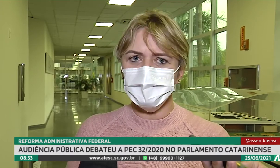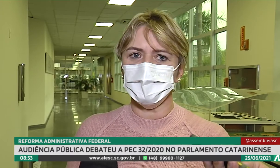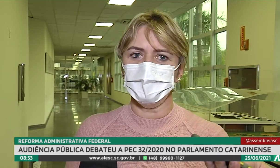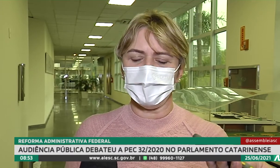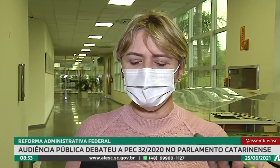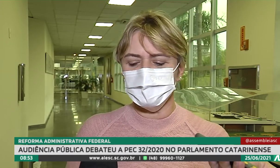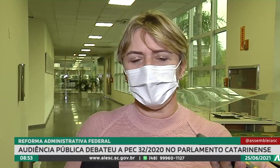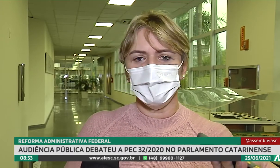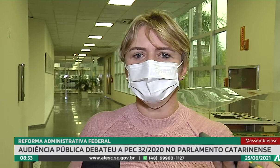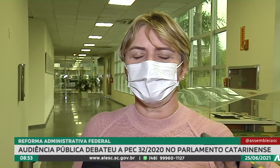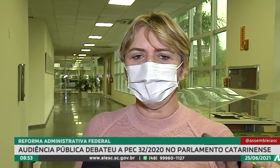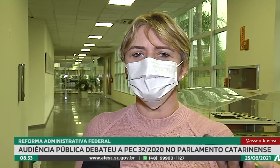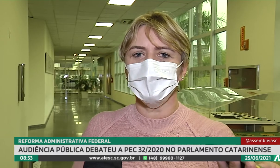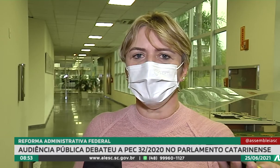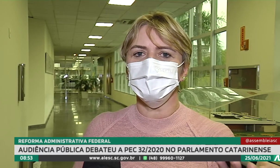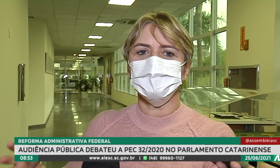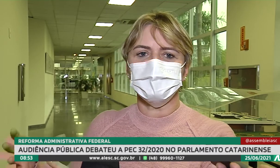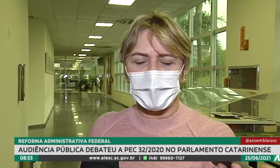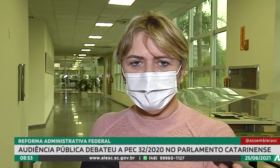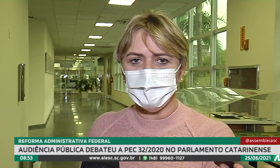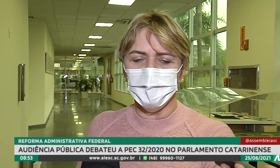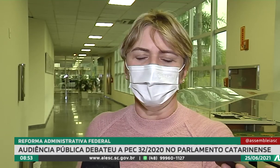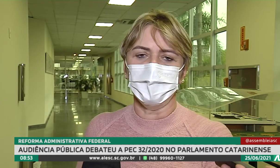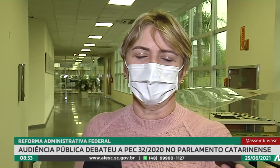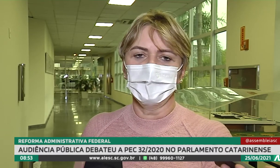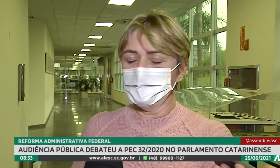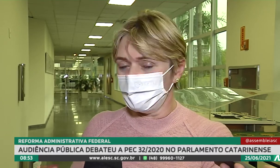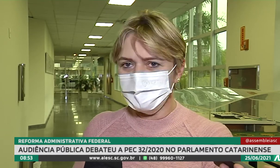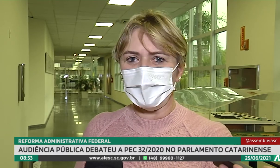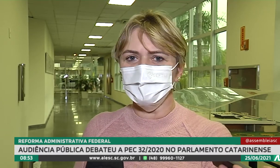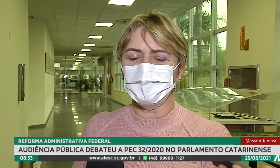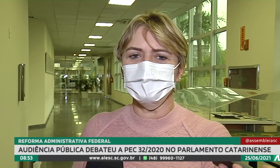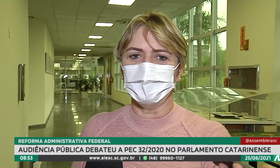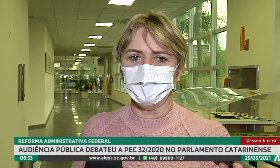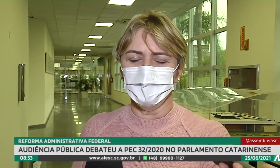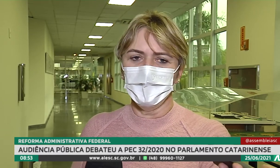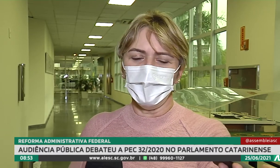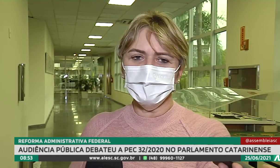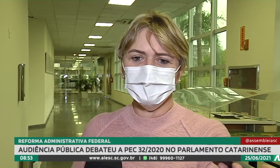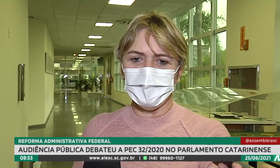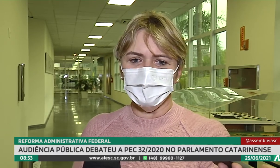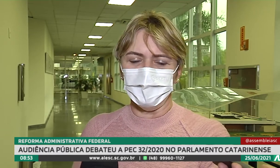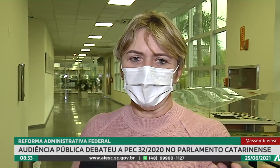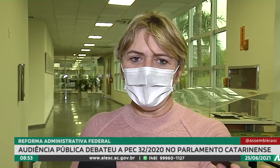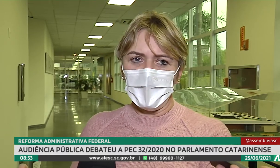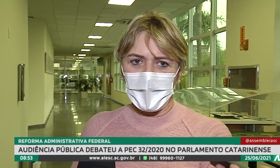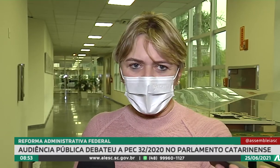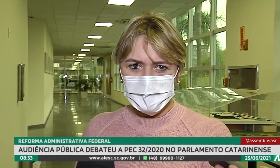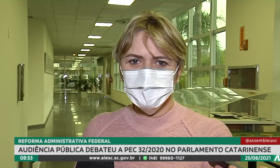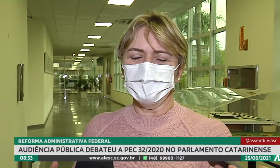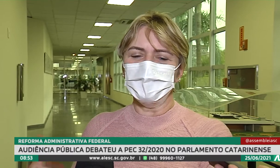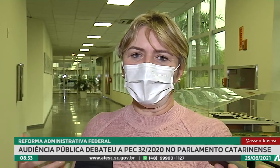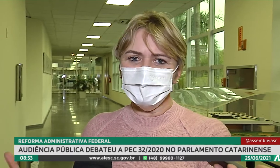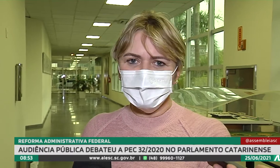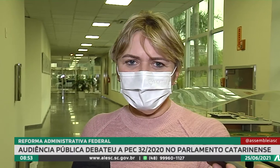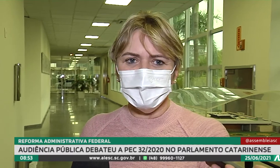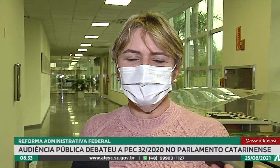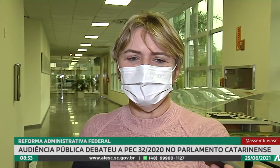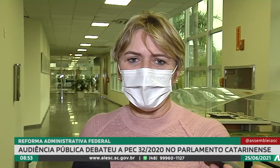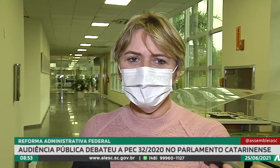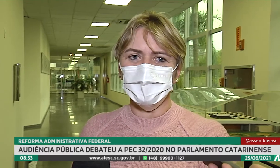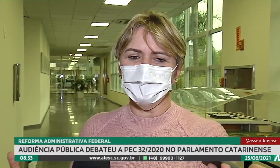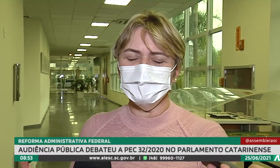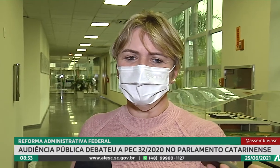serão transformadas e para onde vai o dinheiro do Estado público, do Estado brasileiro. Ou seja, as